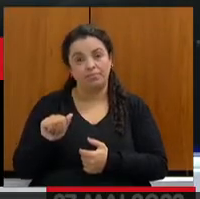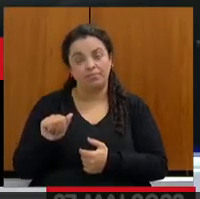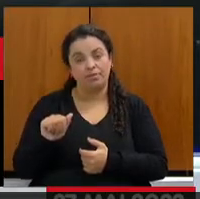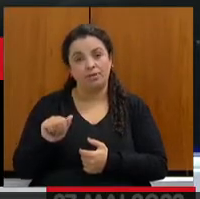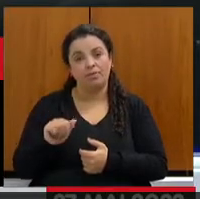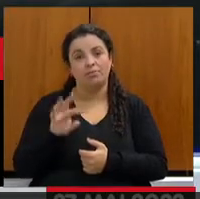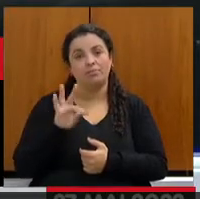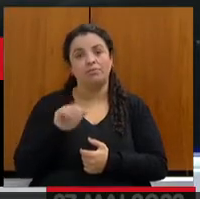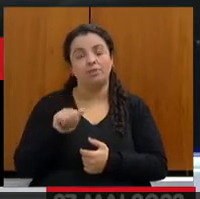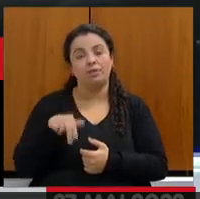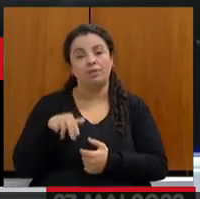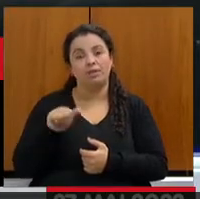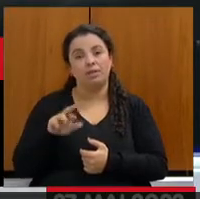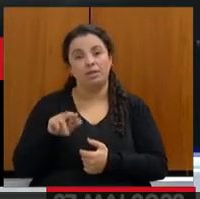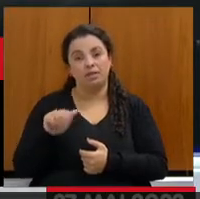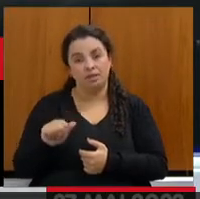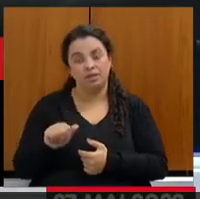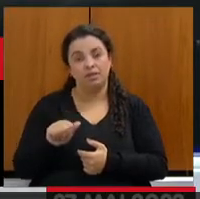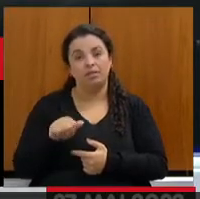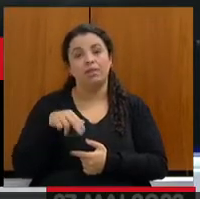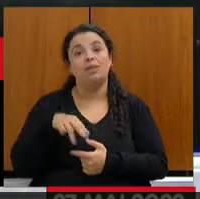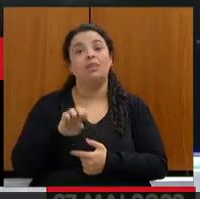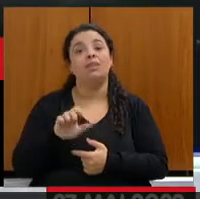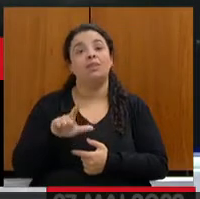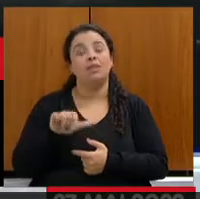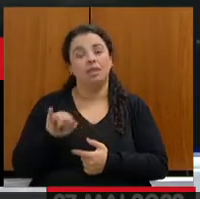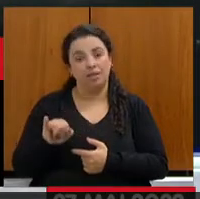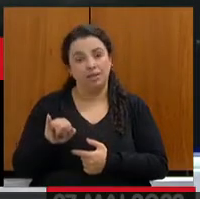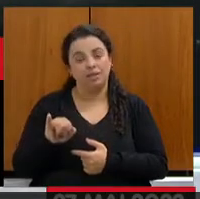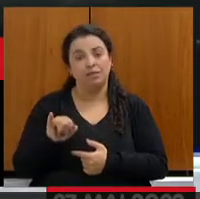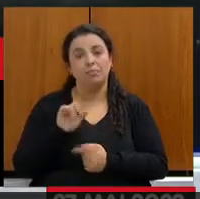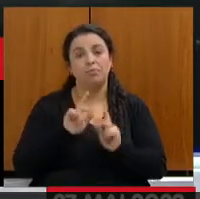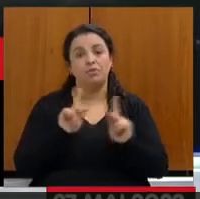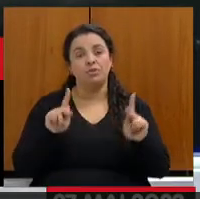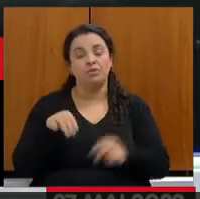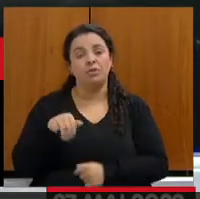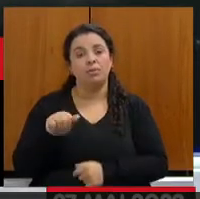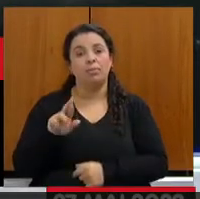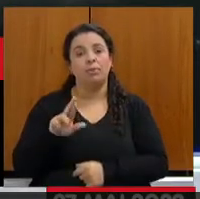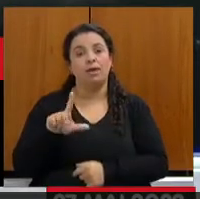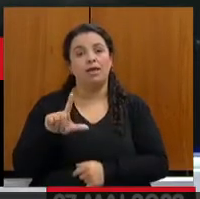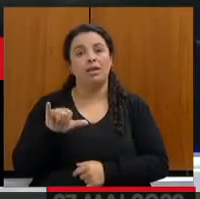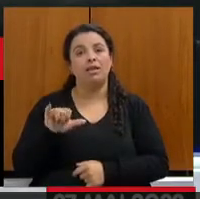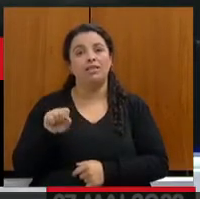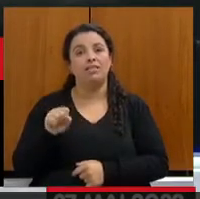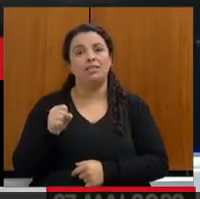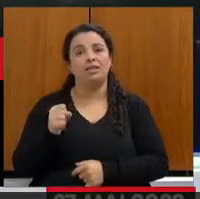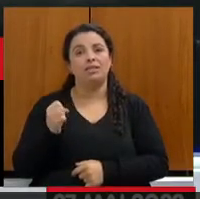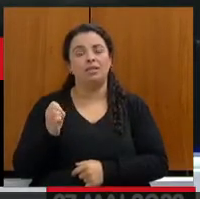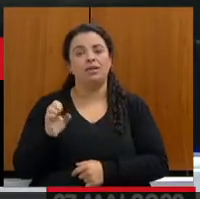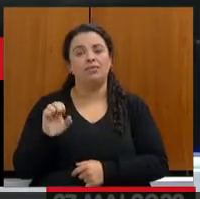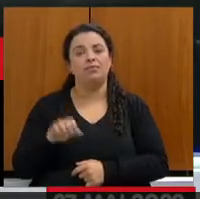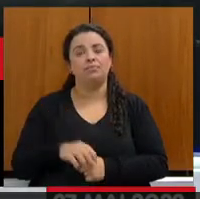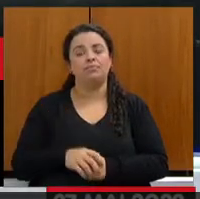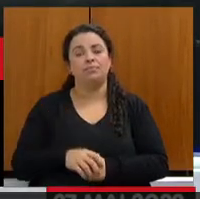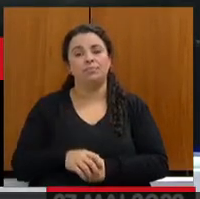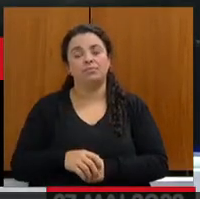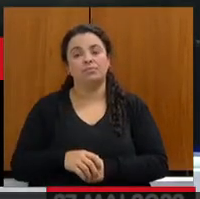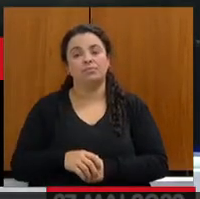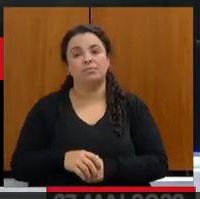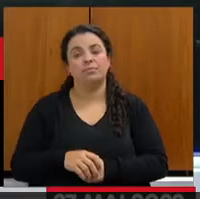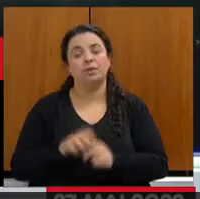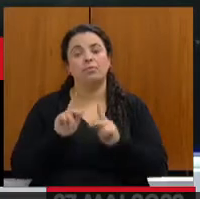a Tanara nele de Souza Silva Medeiros professora Marlise Matos professora Penha branding